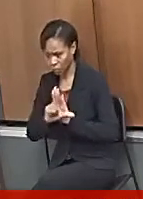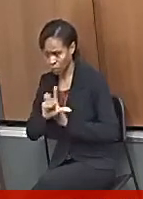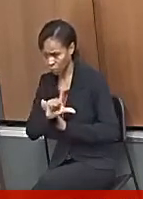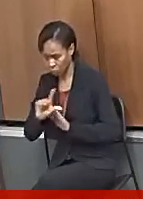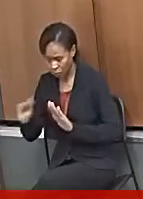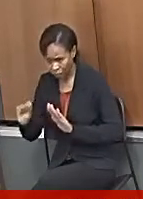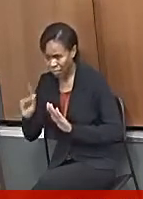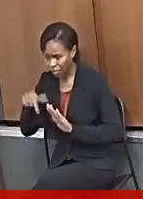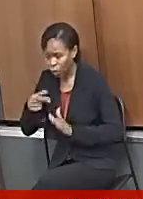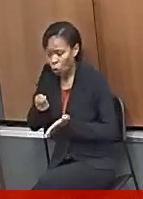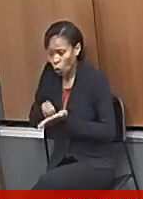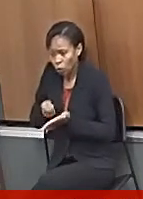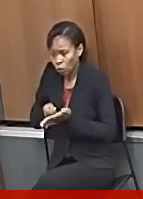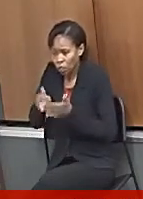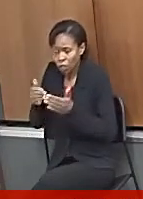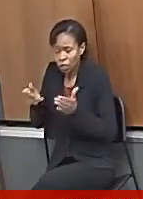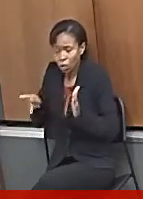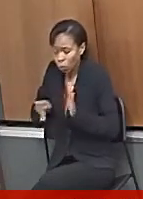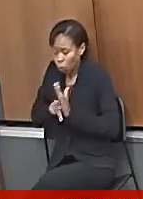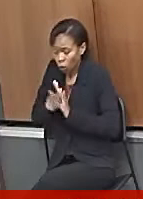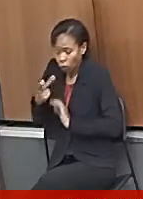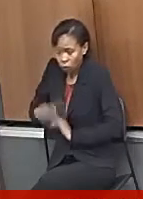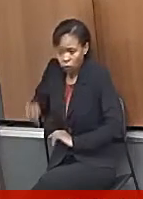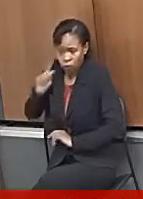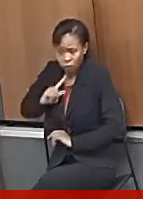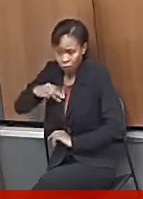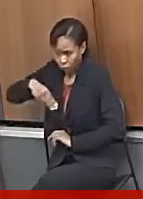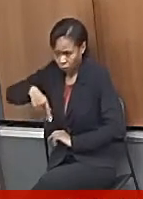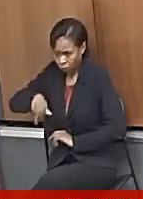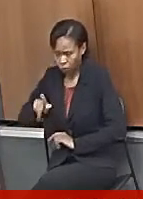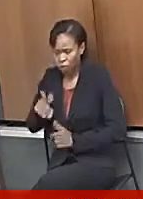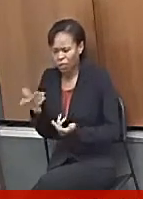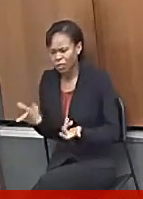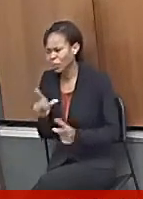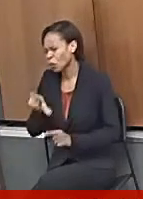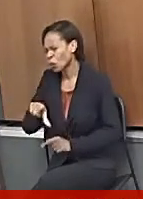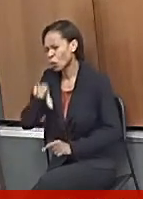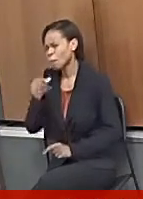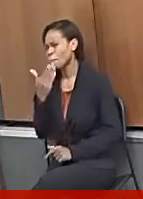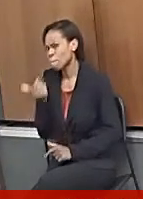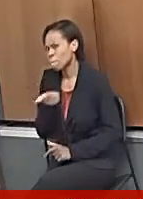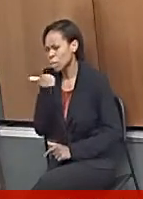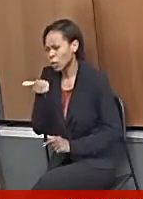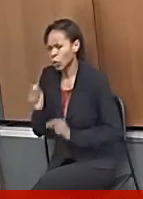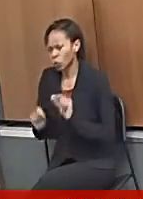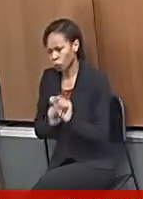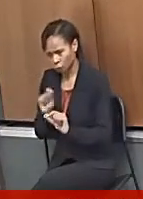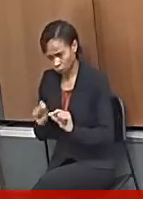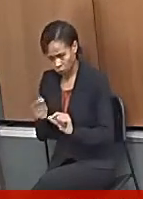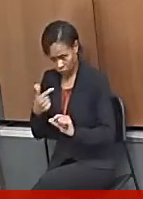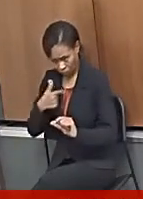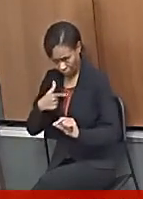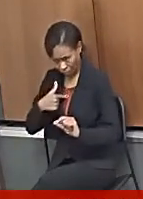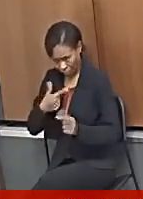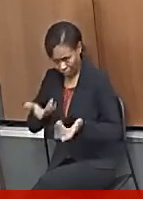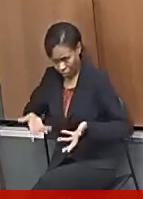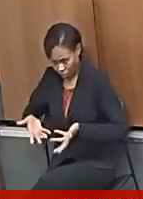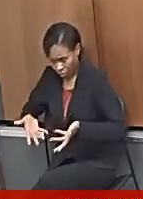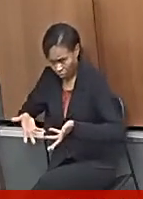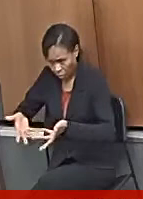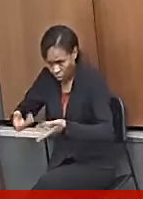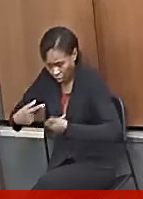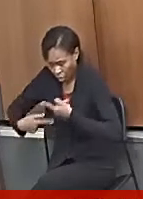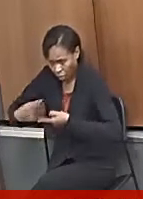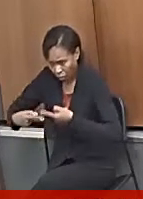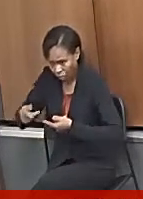para o estado de minas gerais o que é que é preferível é preferível eu levar empurrar esses